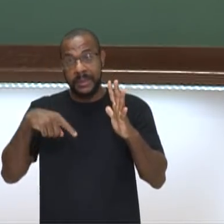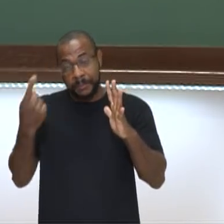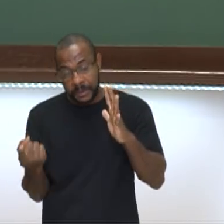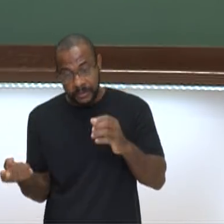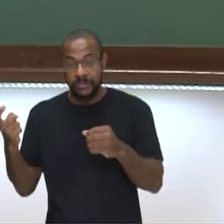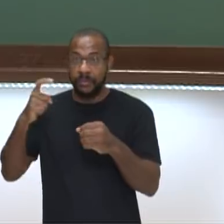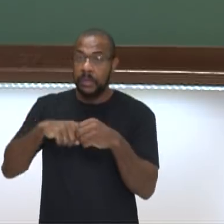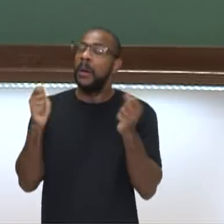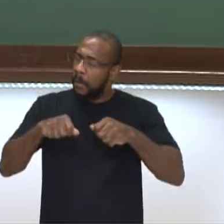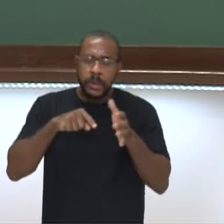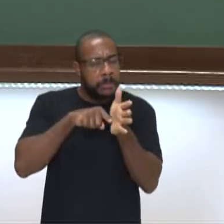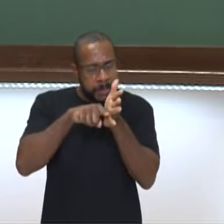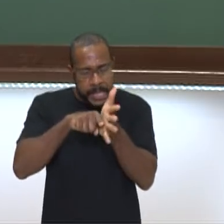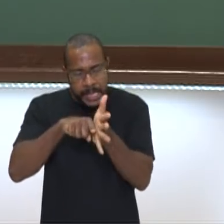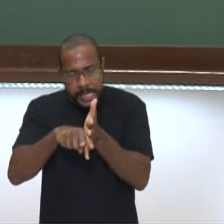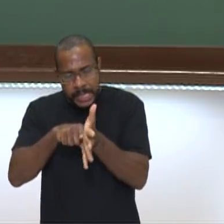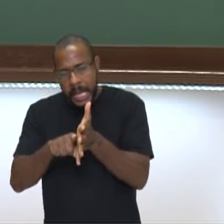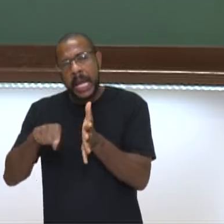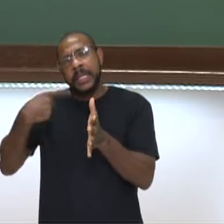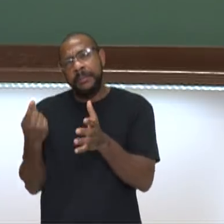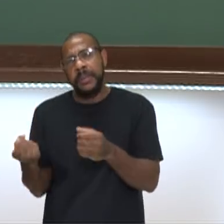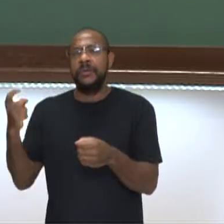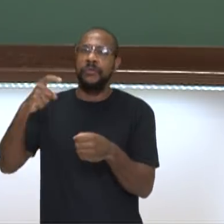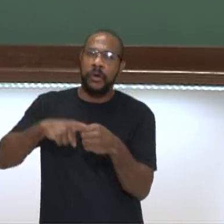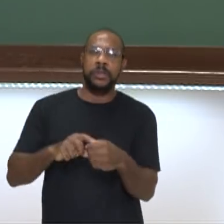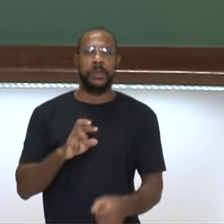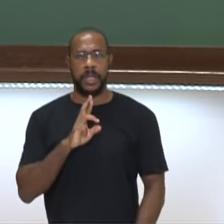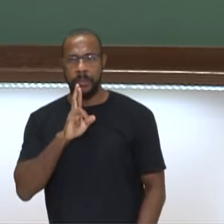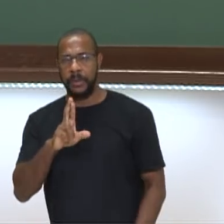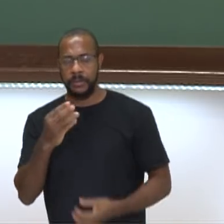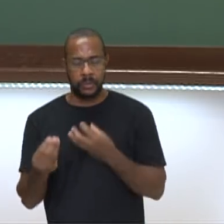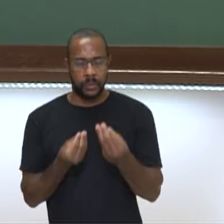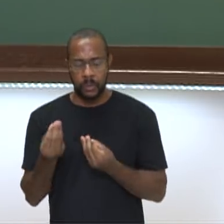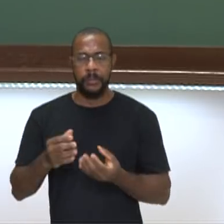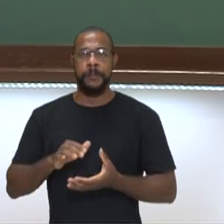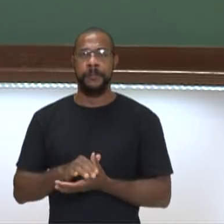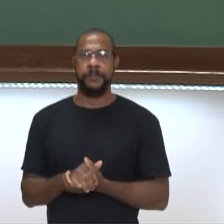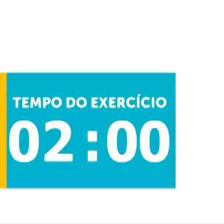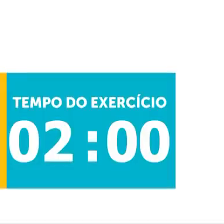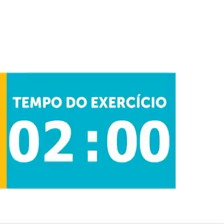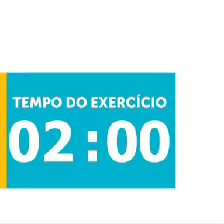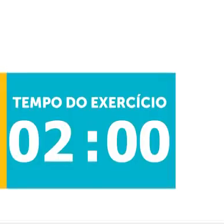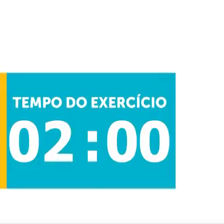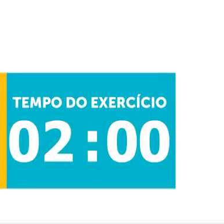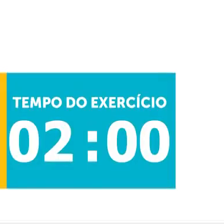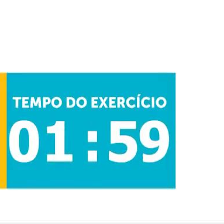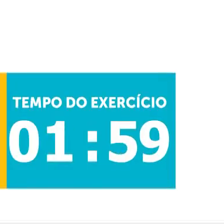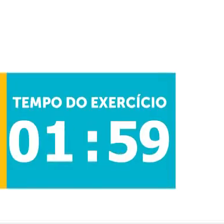sua pesquisa e logo voltamos para corrigir o nosso exercício.